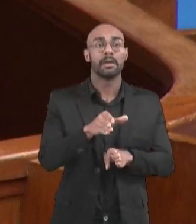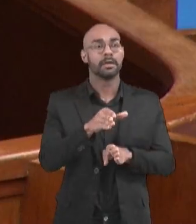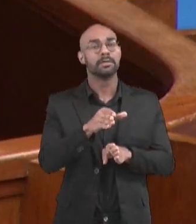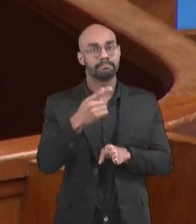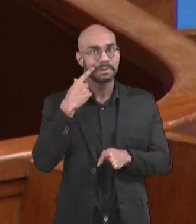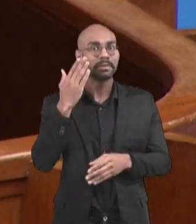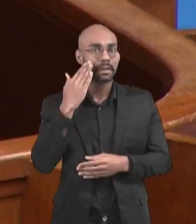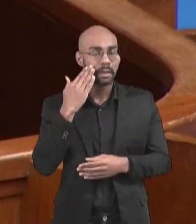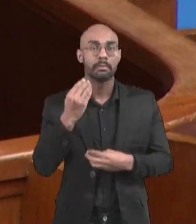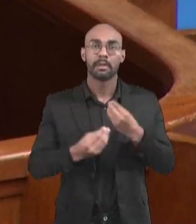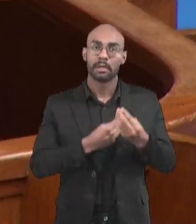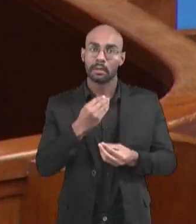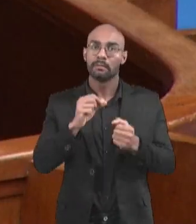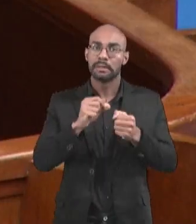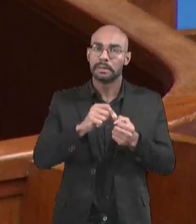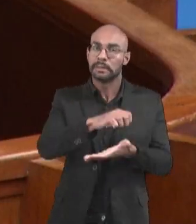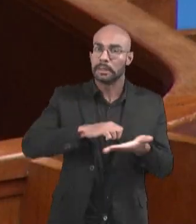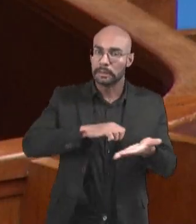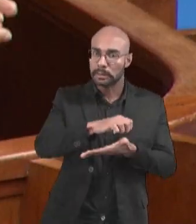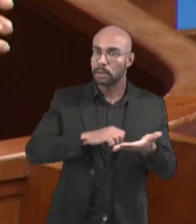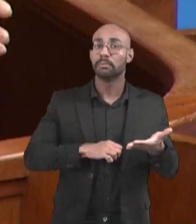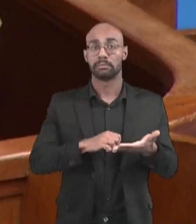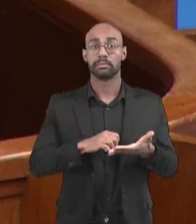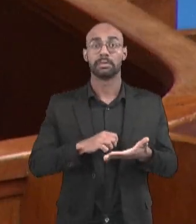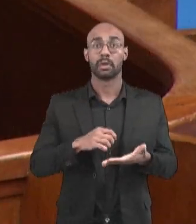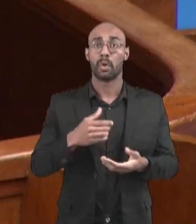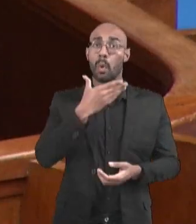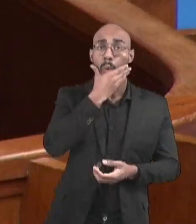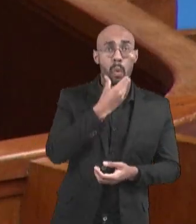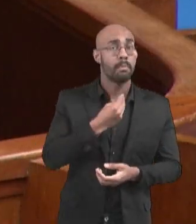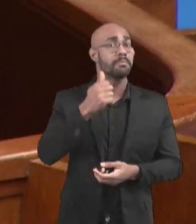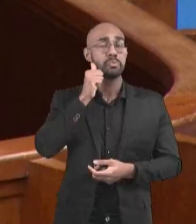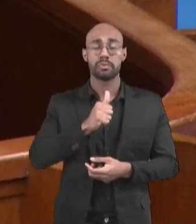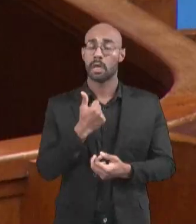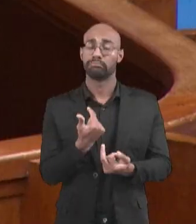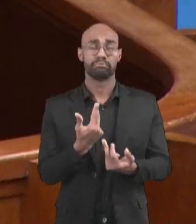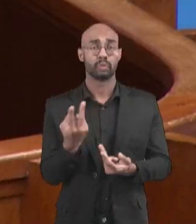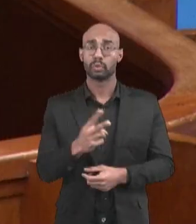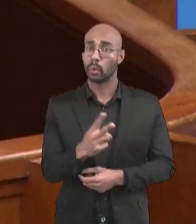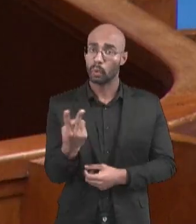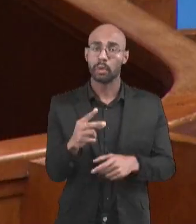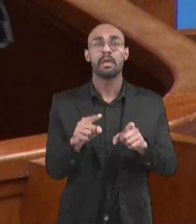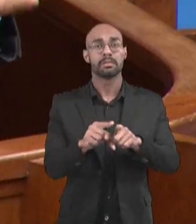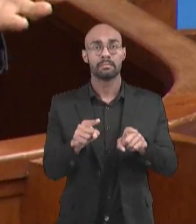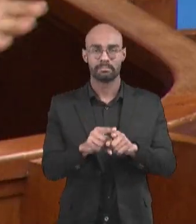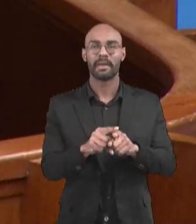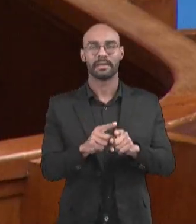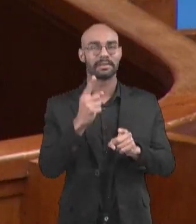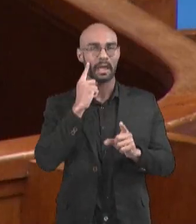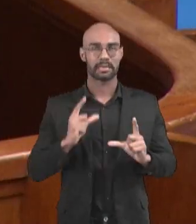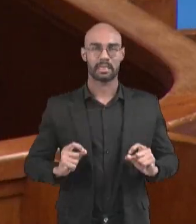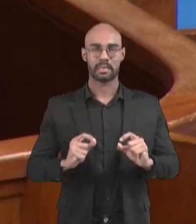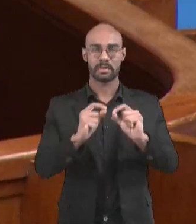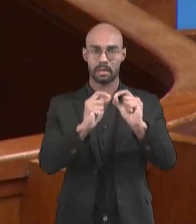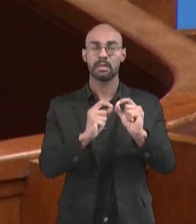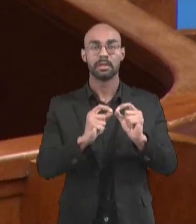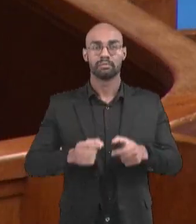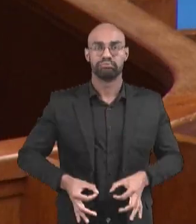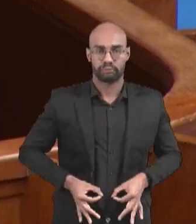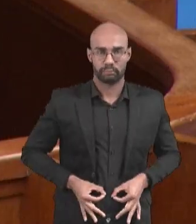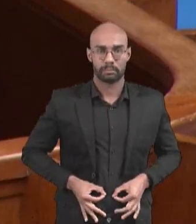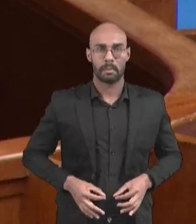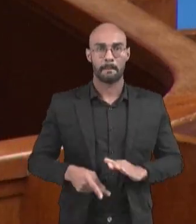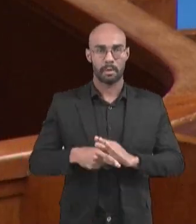exames depois de uma certa idade, tanto o homem como a mulher, nesses cânceres mais comuns, que é o de colo de